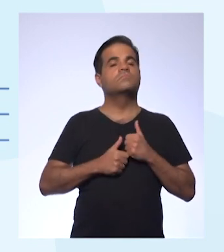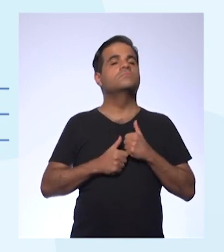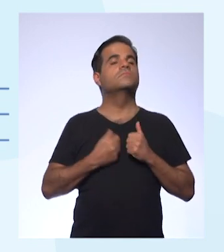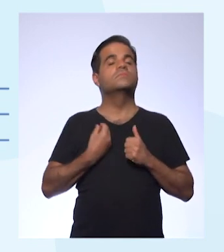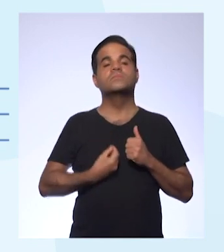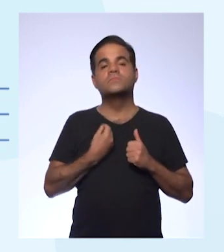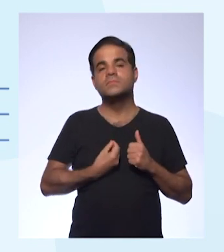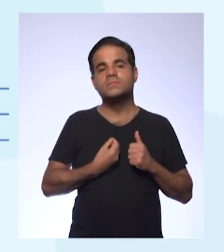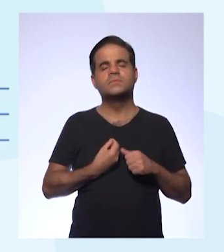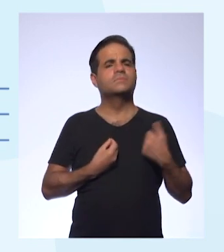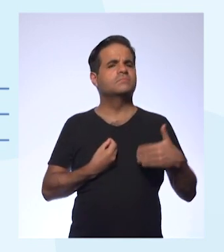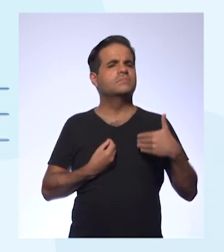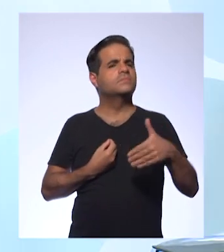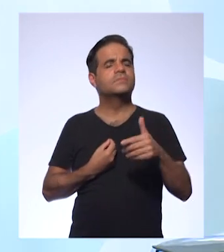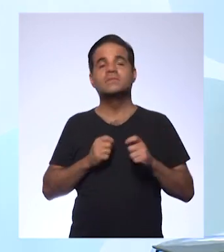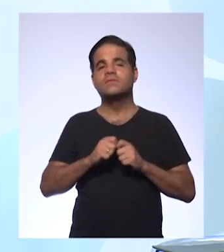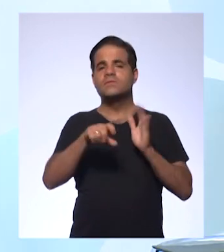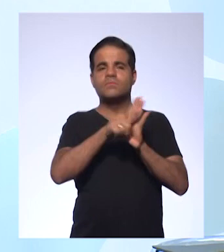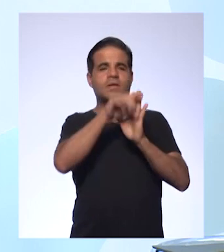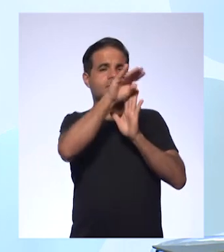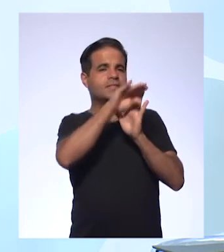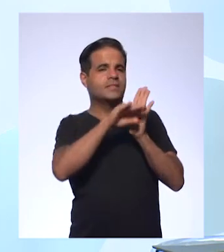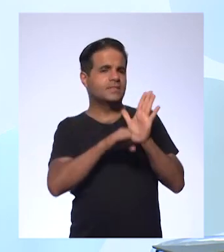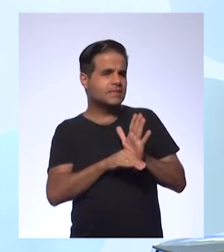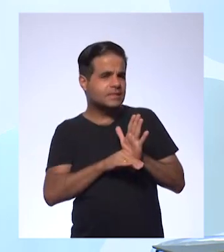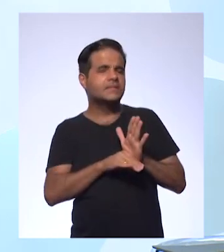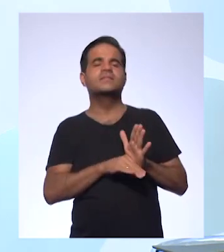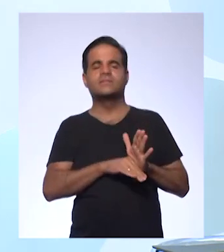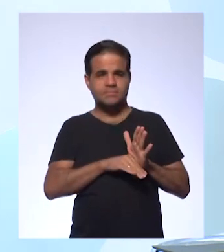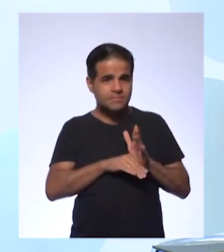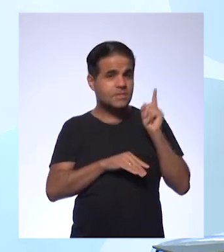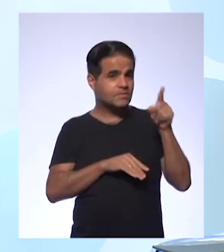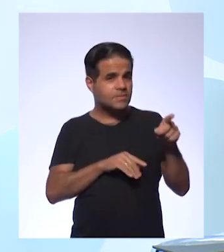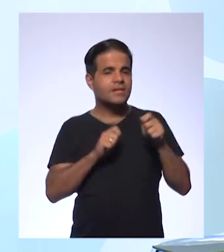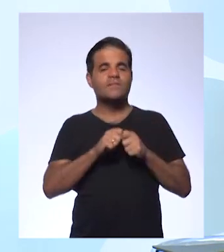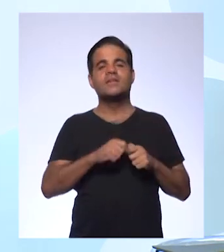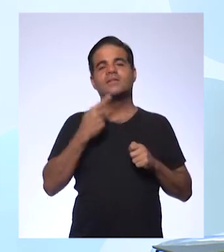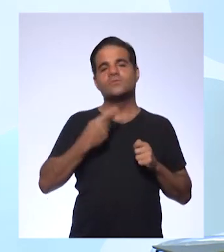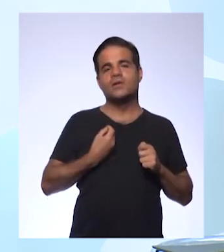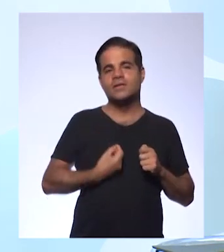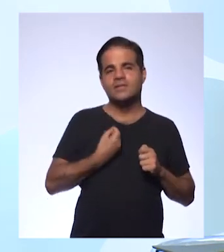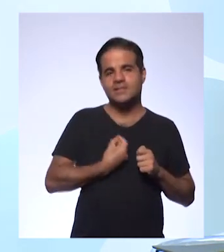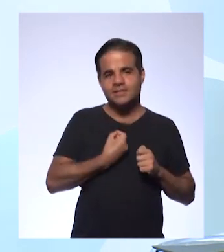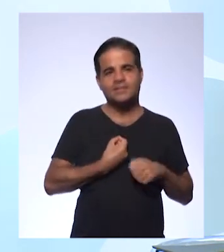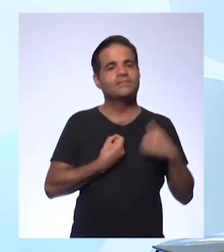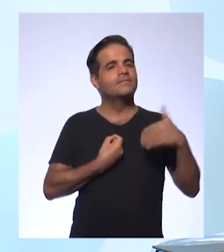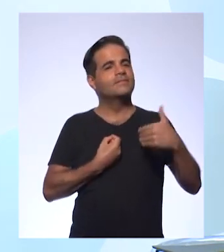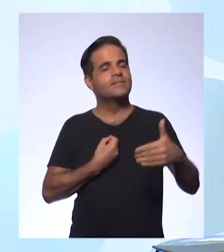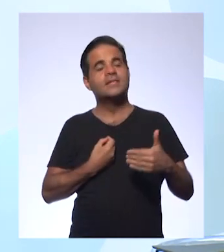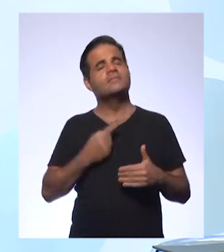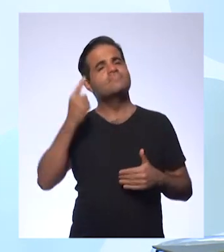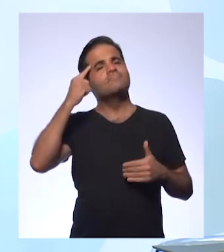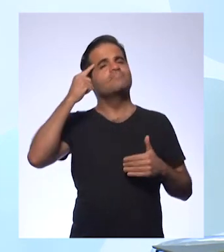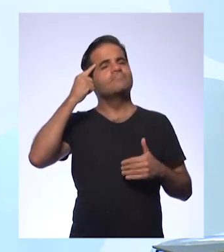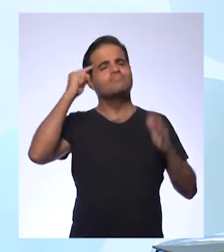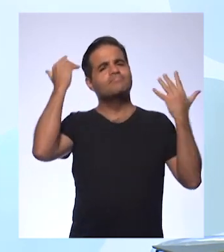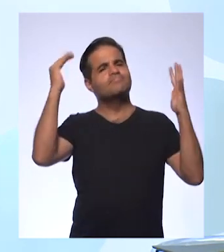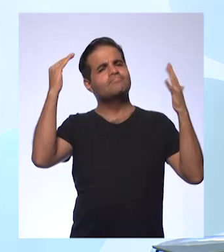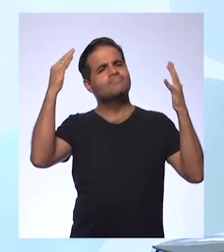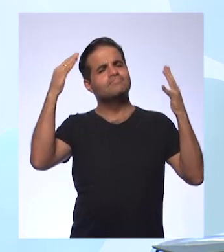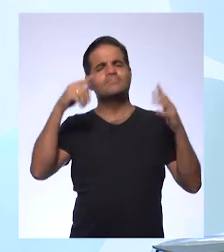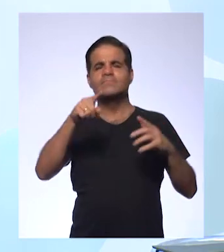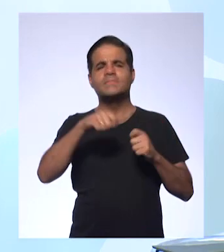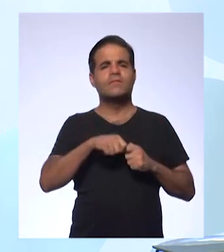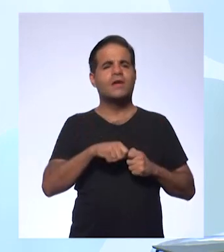vida. Então, você vai fazer uma lista de jogadas que você fez na vida e te levaram a comemorar. Então, quero que